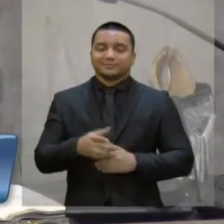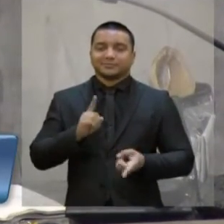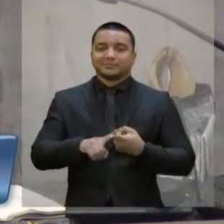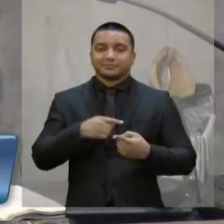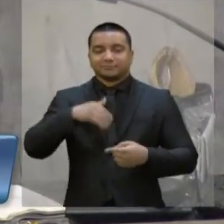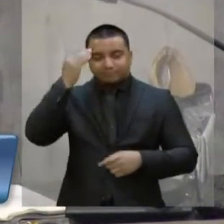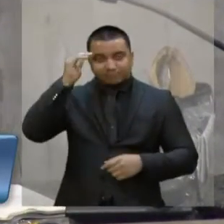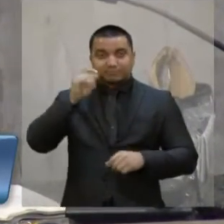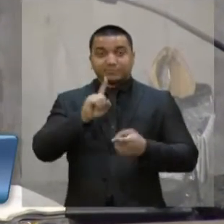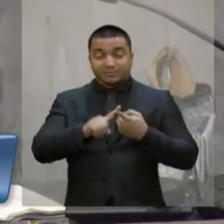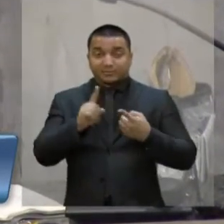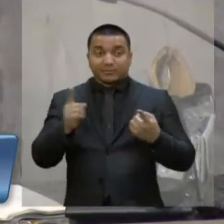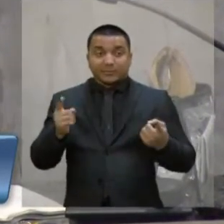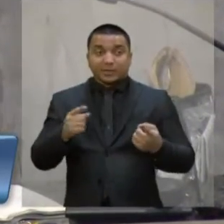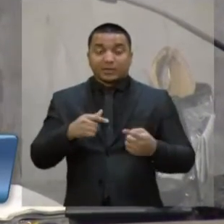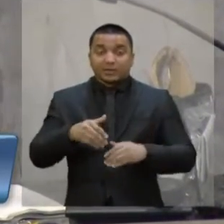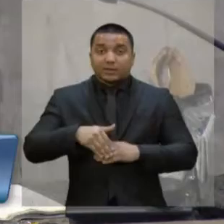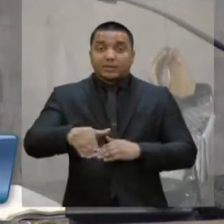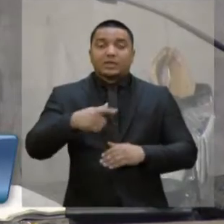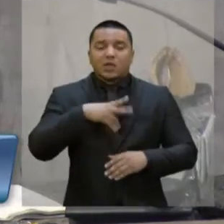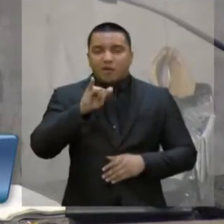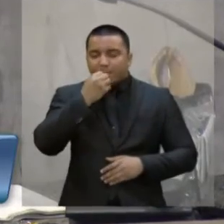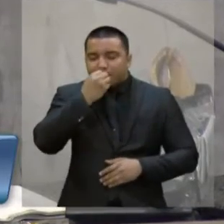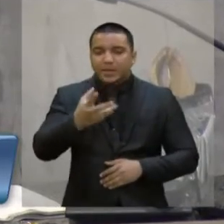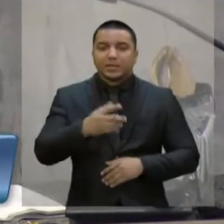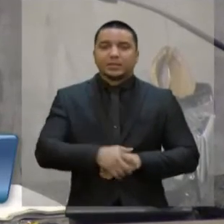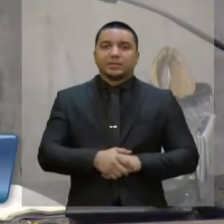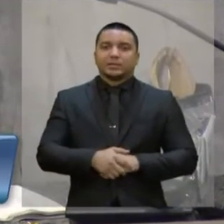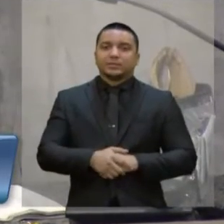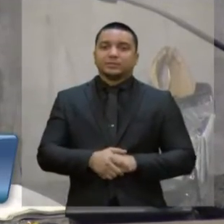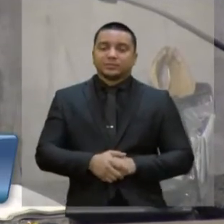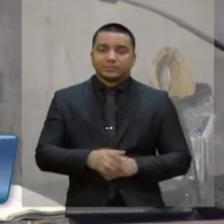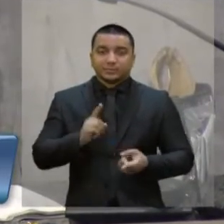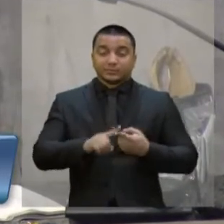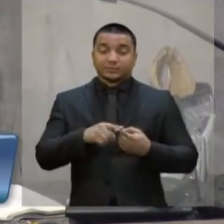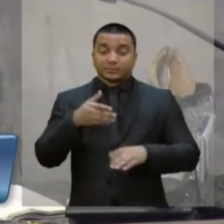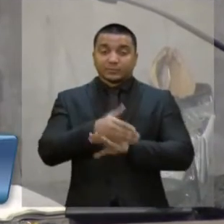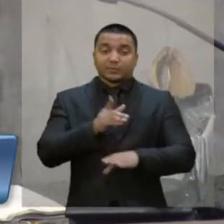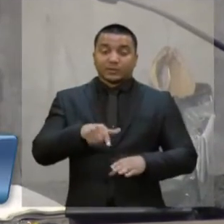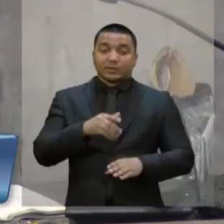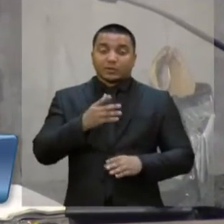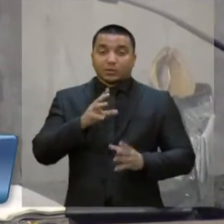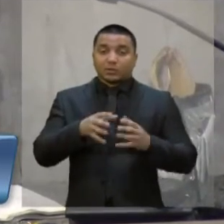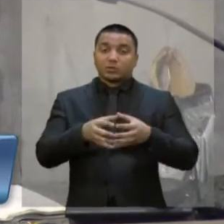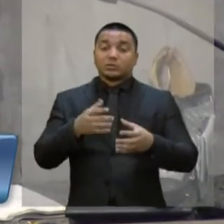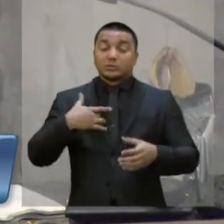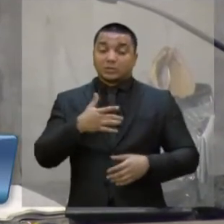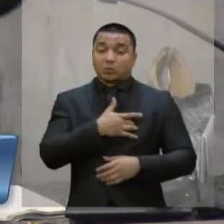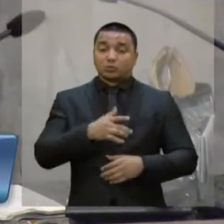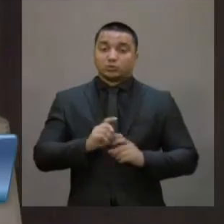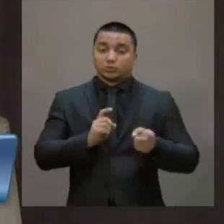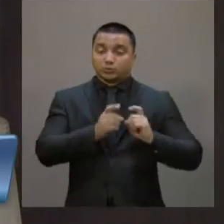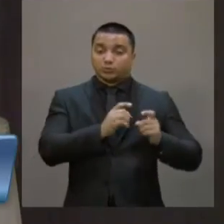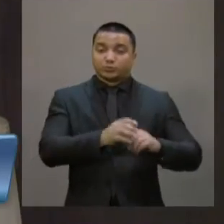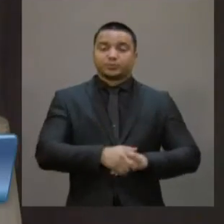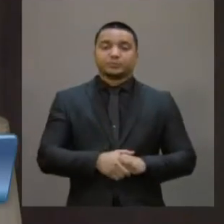compreensão para Vossa Excelência, mas logo, logo ela estará bem, e eu quero Vossa Excelência participando também da nossa Comissão de Saúde. Deus, obrigado,